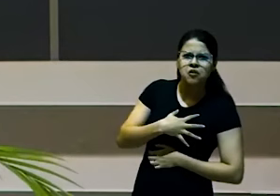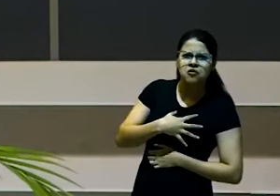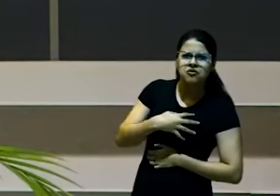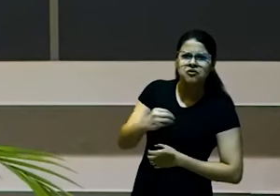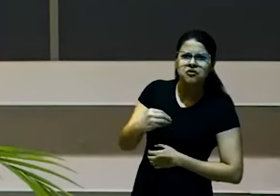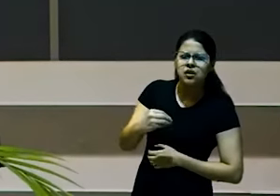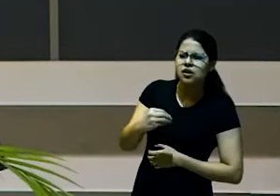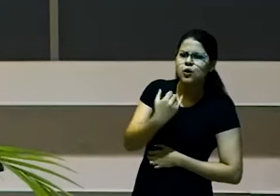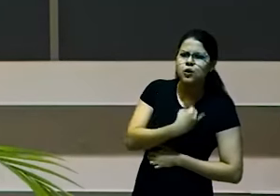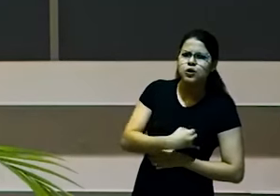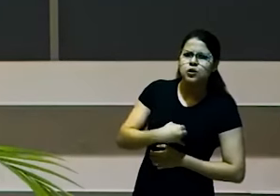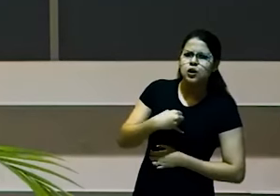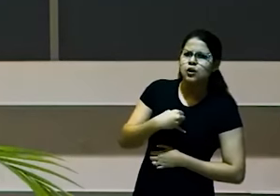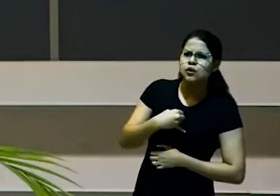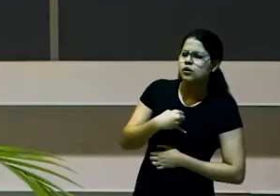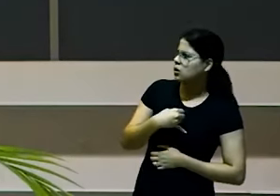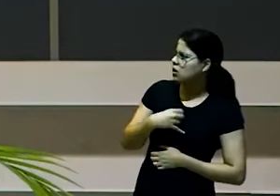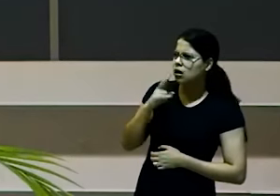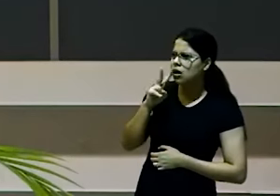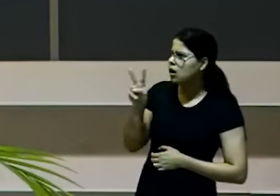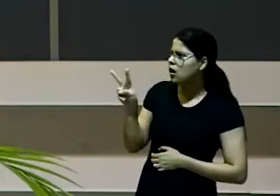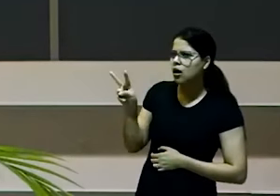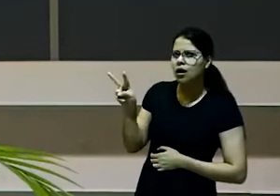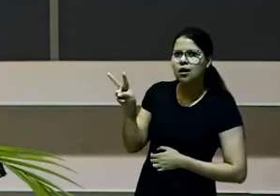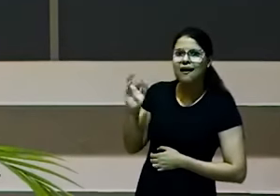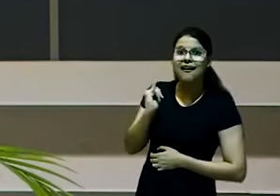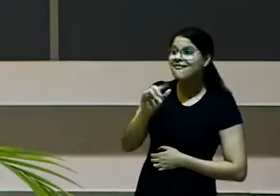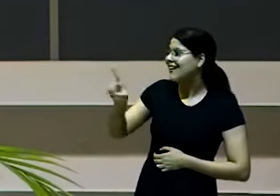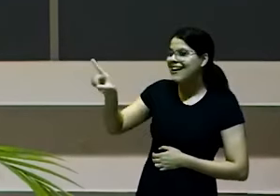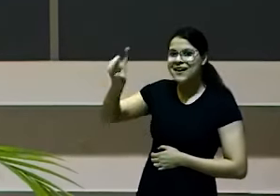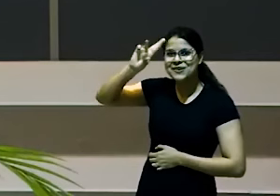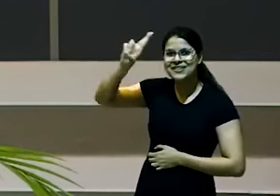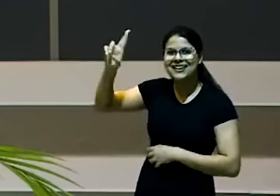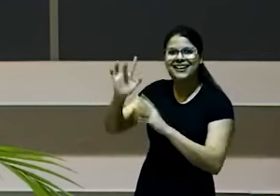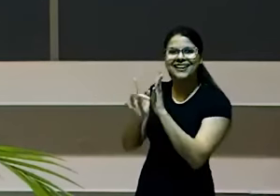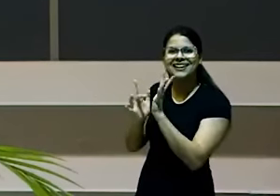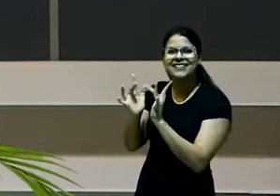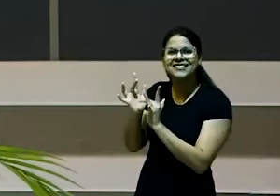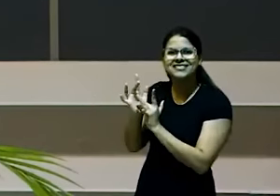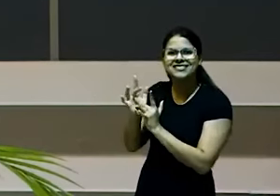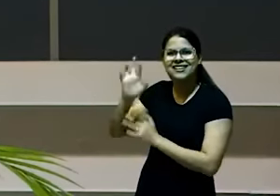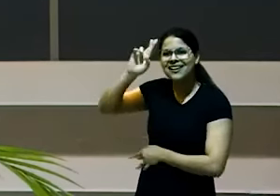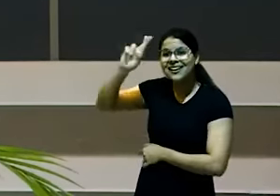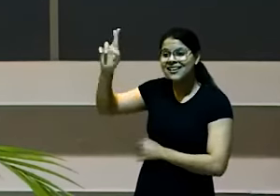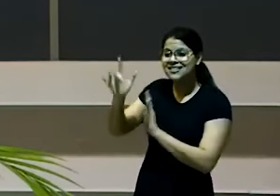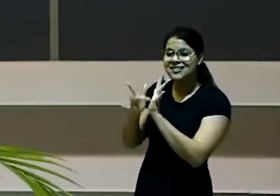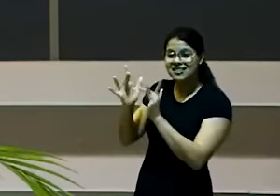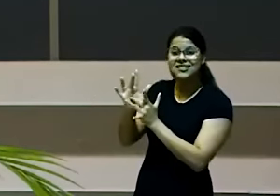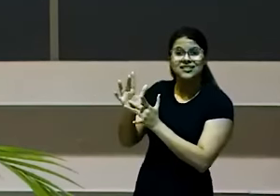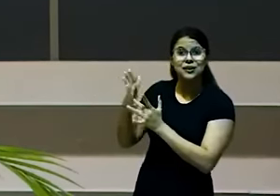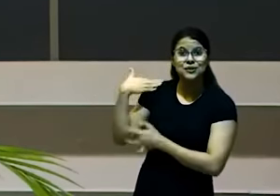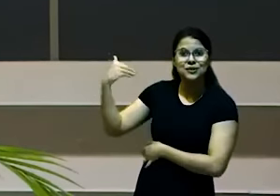Bíblia diz que João olha para Pedro e diz assim é o senhor é o Senhor quem está